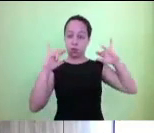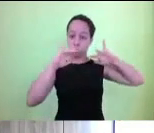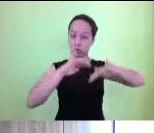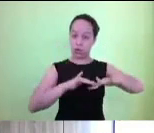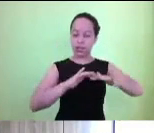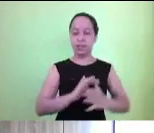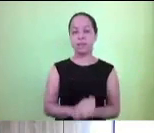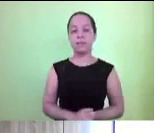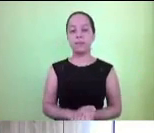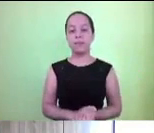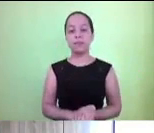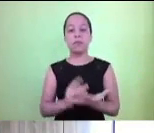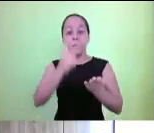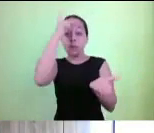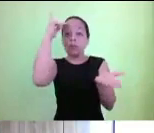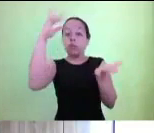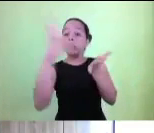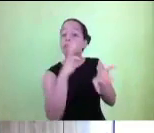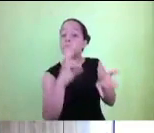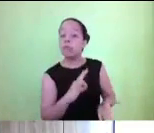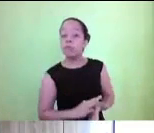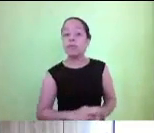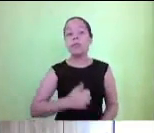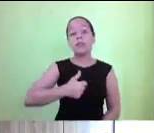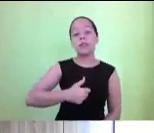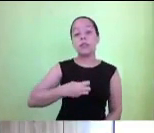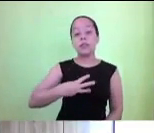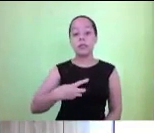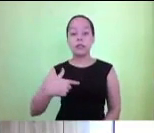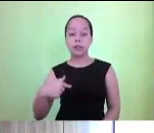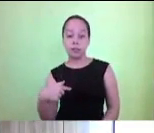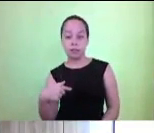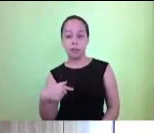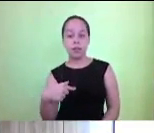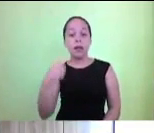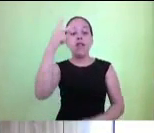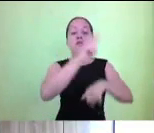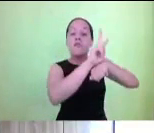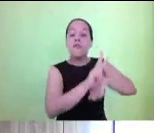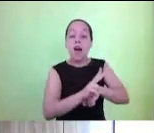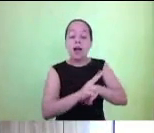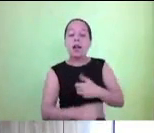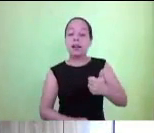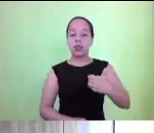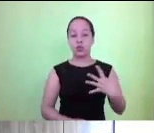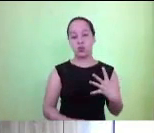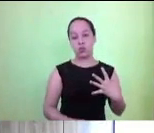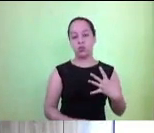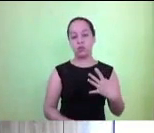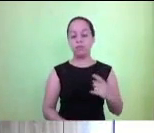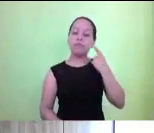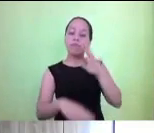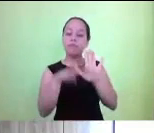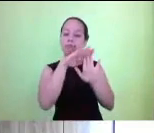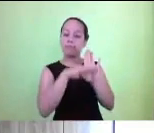Número de inscritos 137. Número de vagas 14.